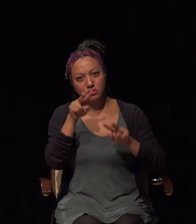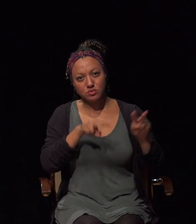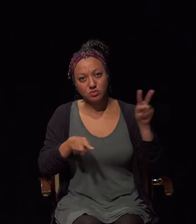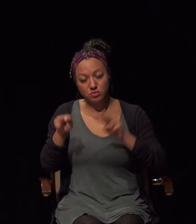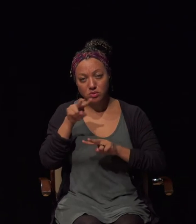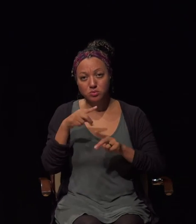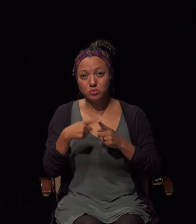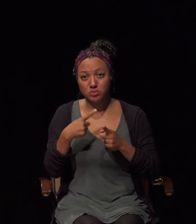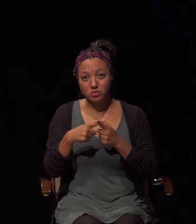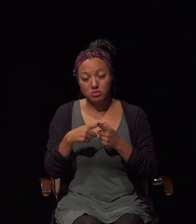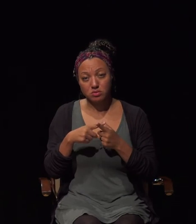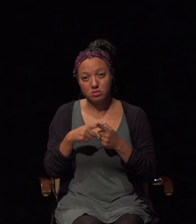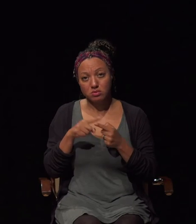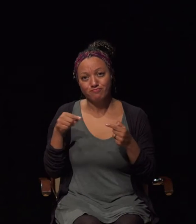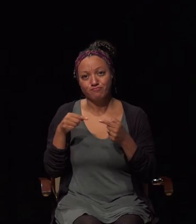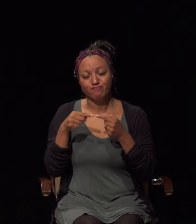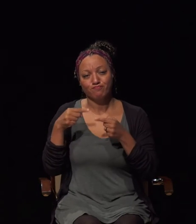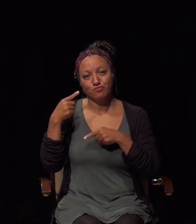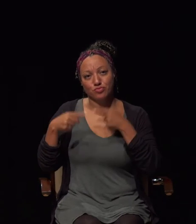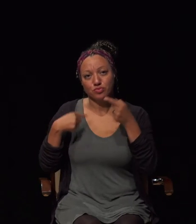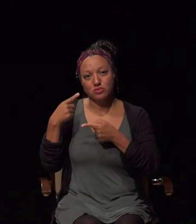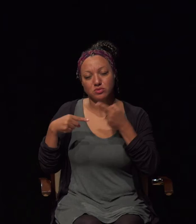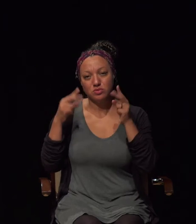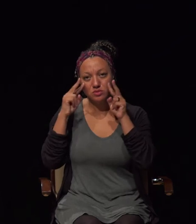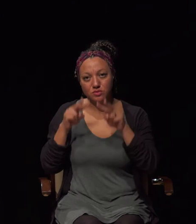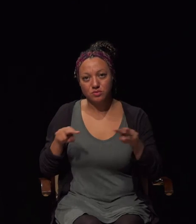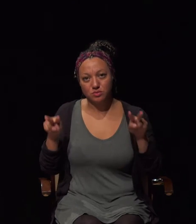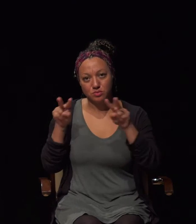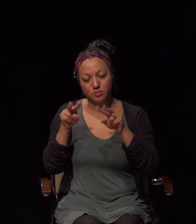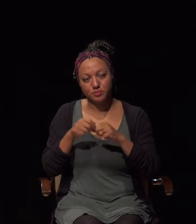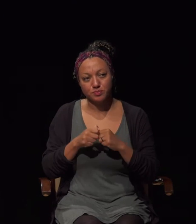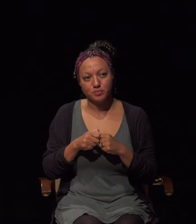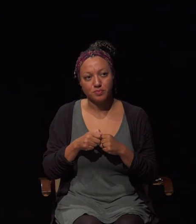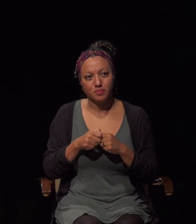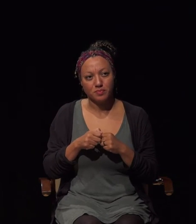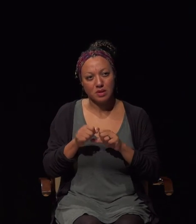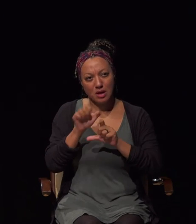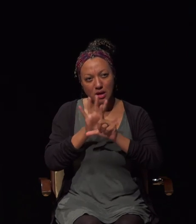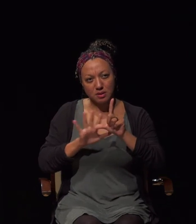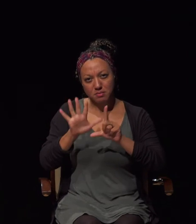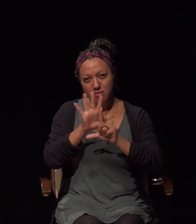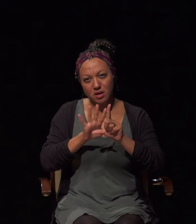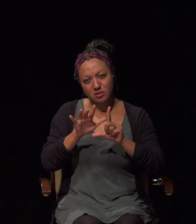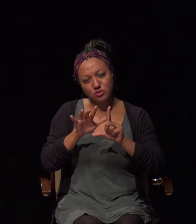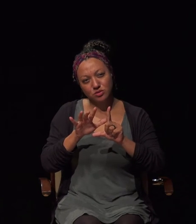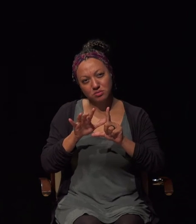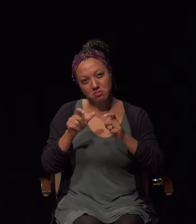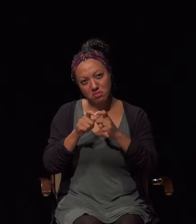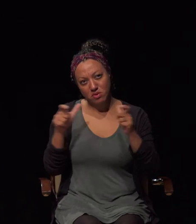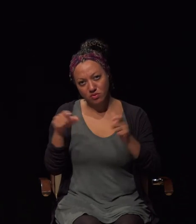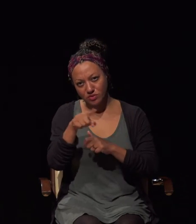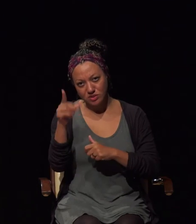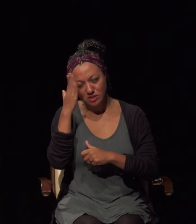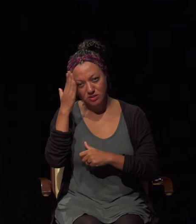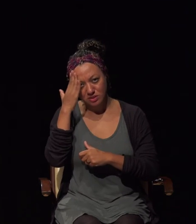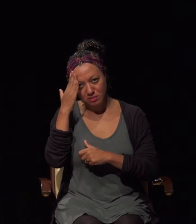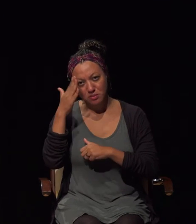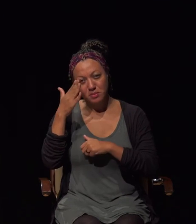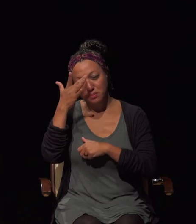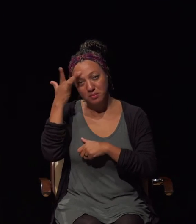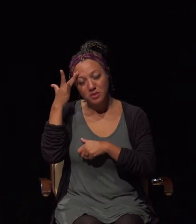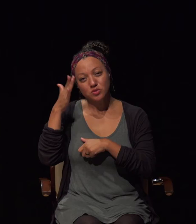são verdadeiras políticas visuais Ah boa parte dessas imagens como vocês sabem são produzidas por